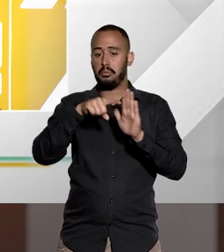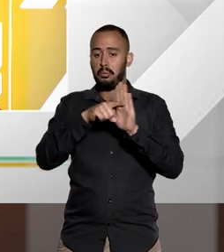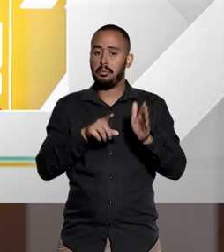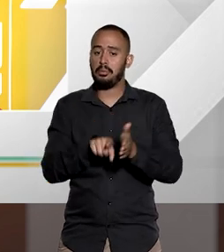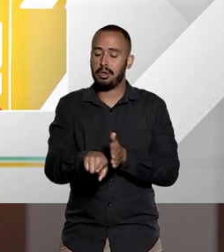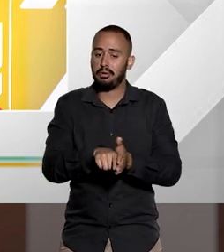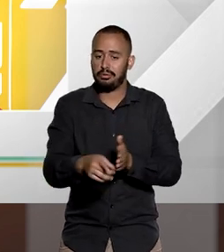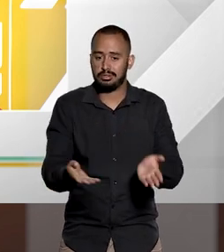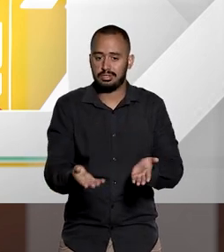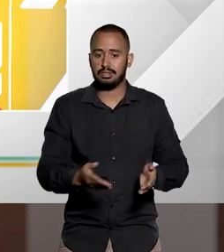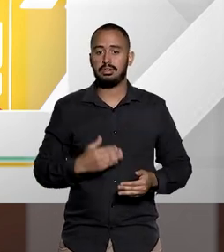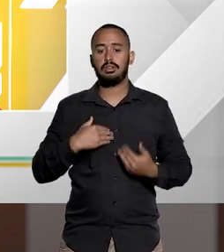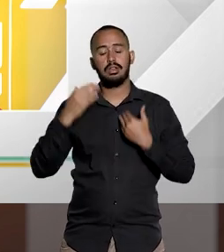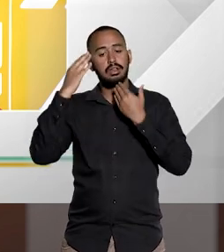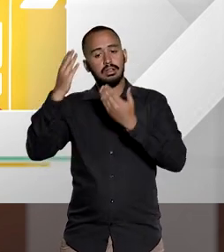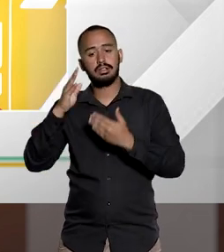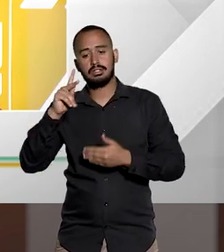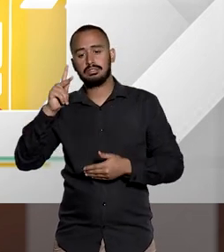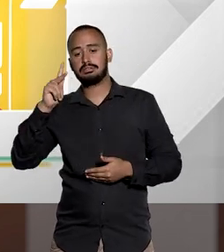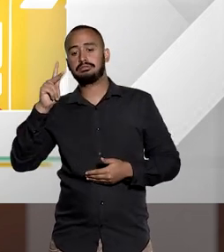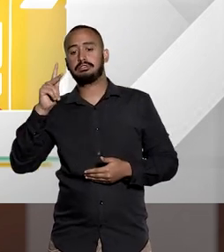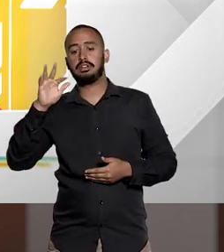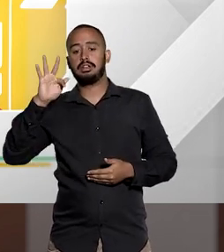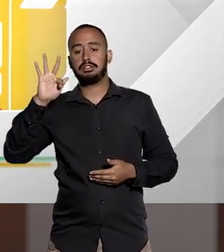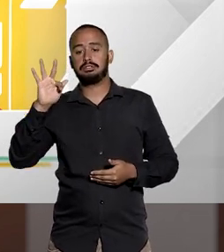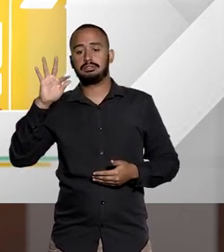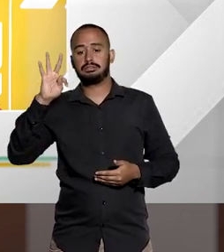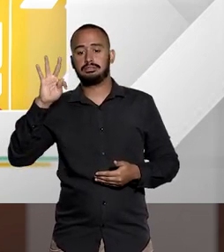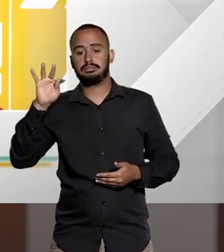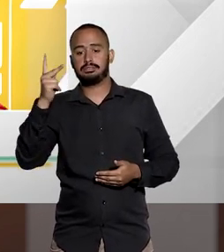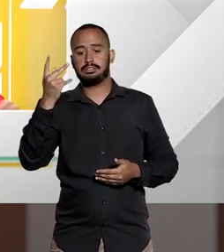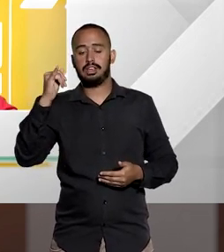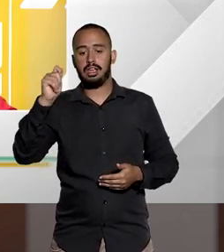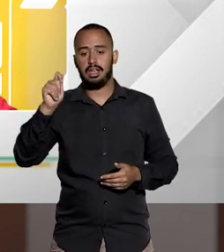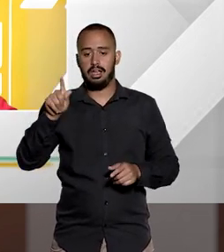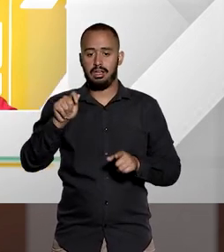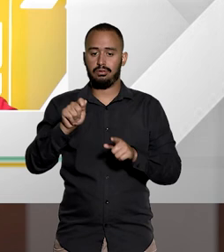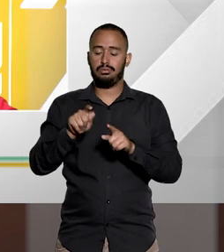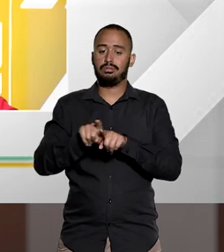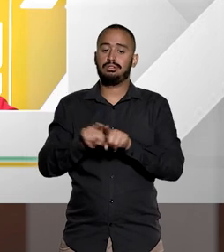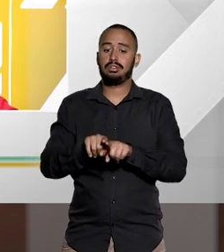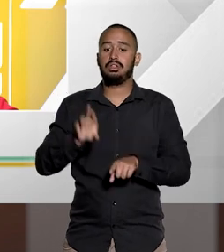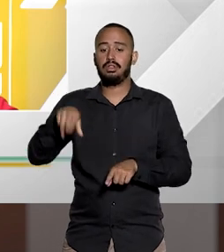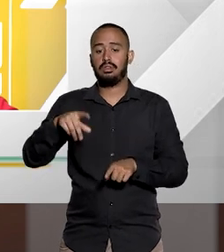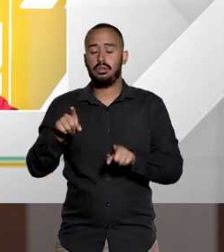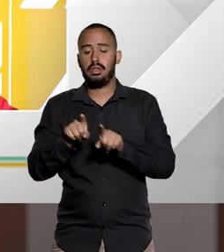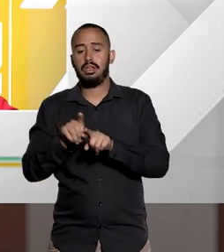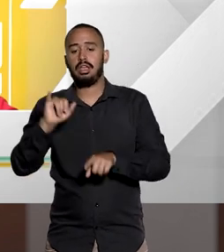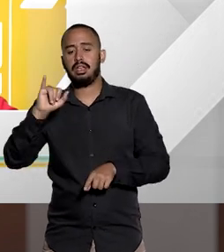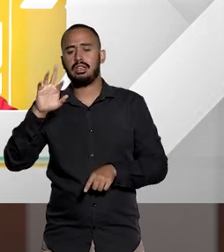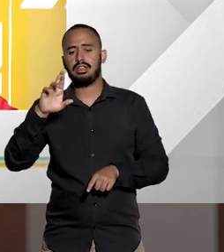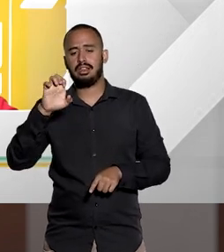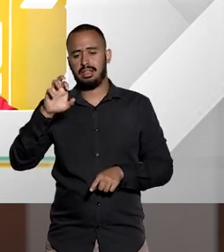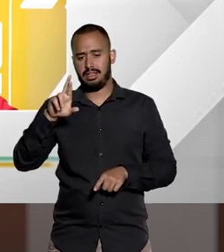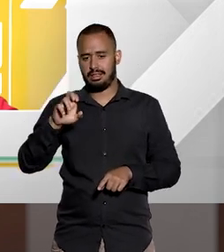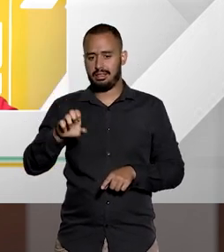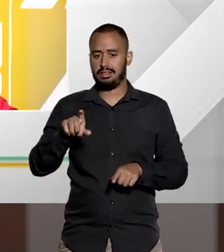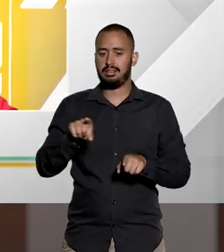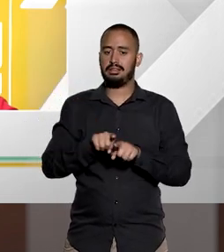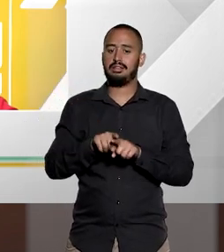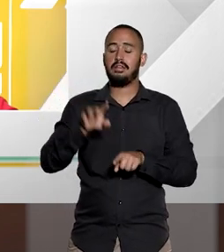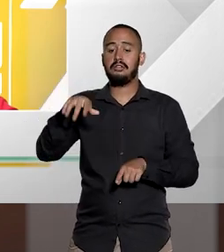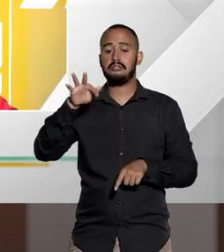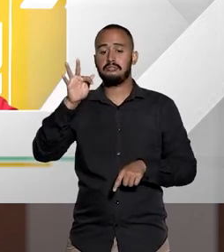agradeço ao Tiago, à Fátima e a Irene pela participação,